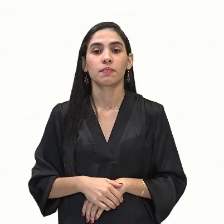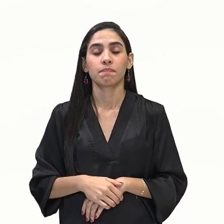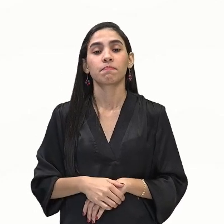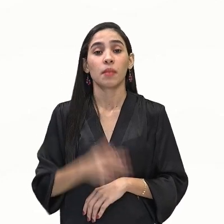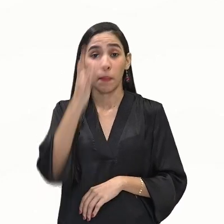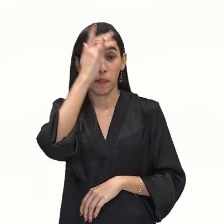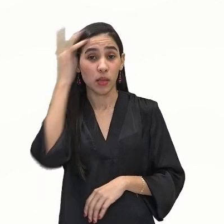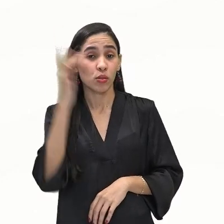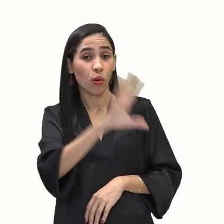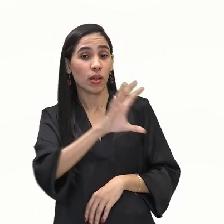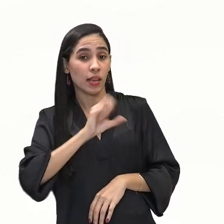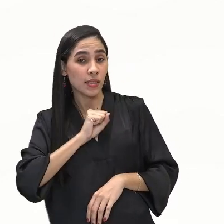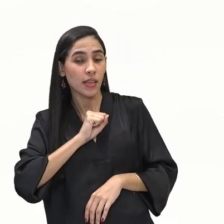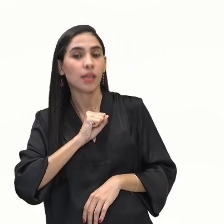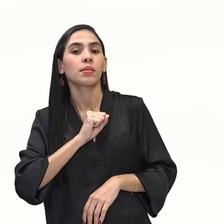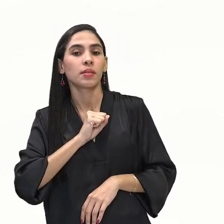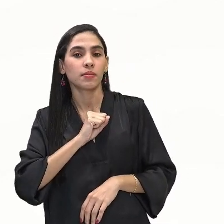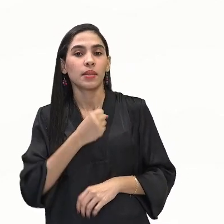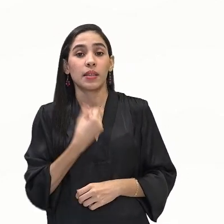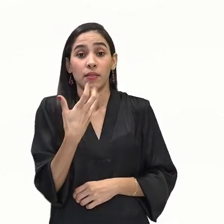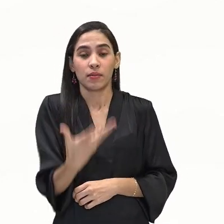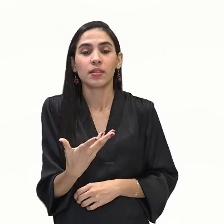o indivíduo, que é